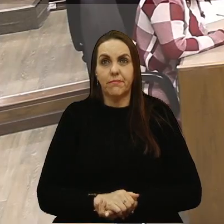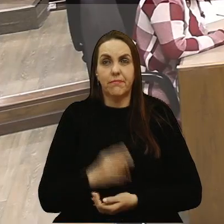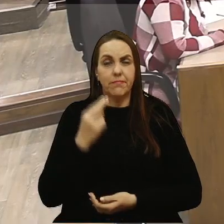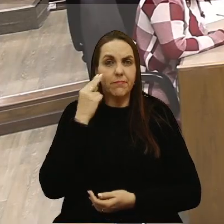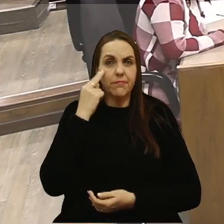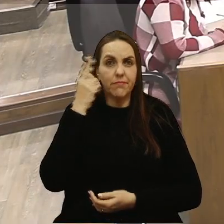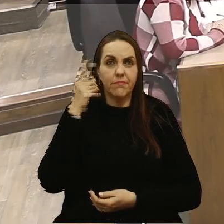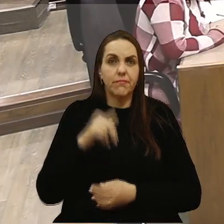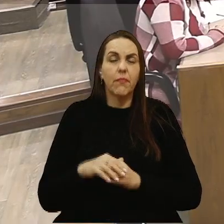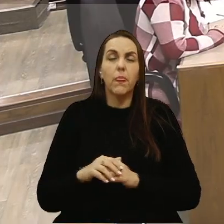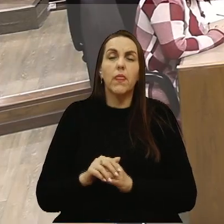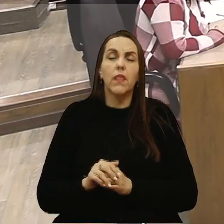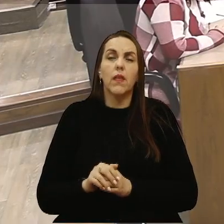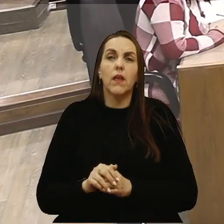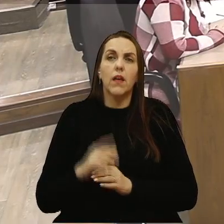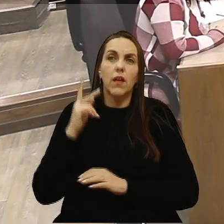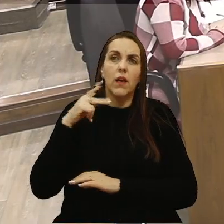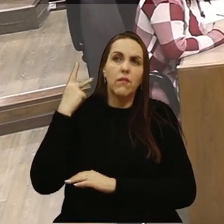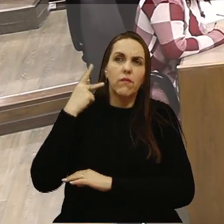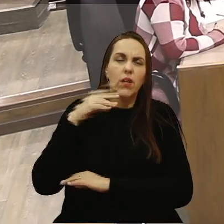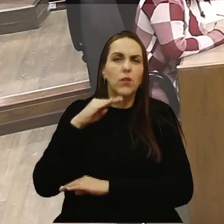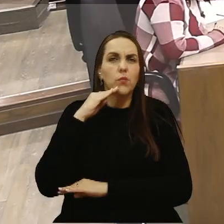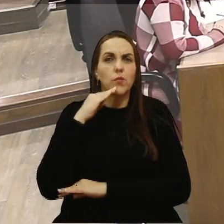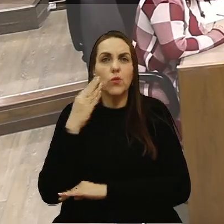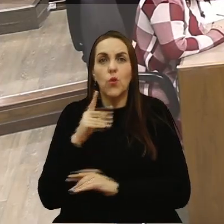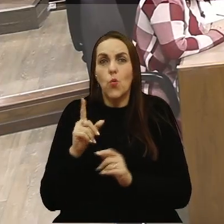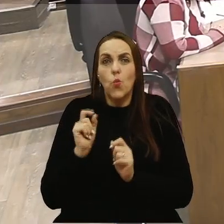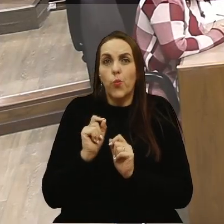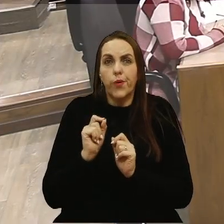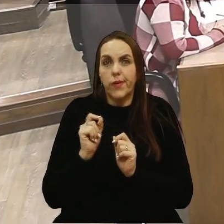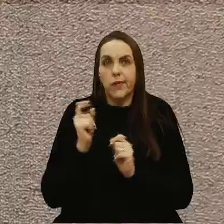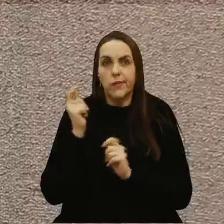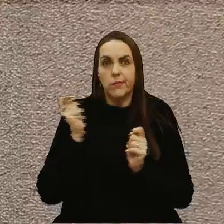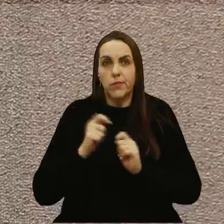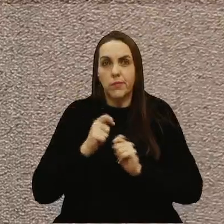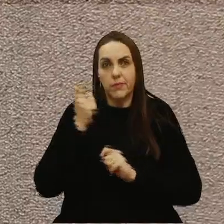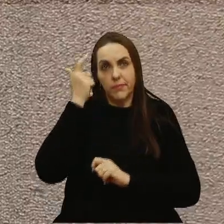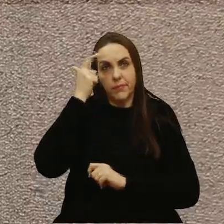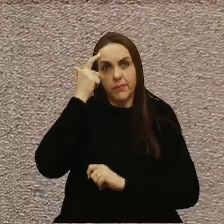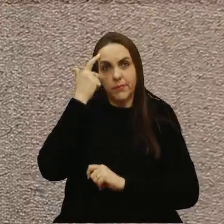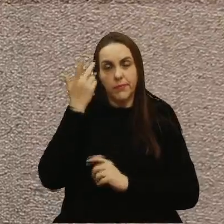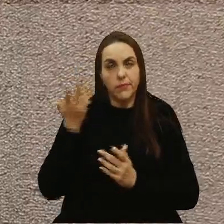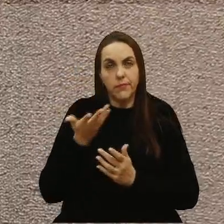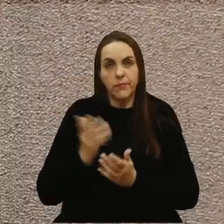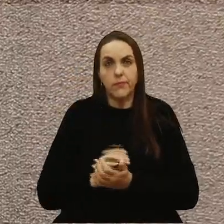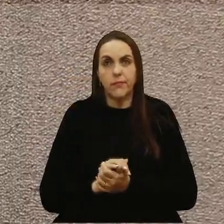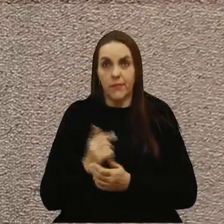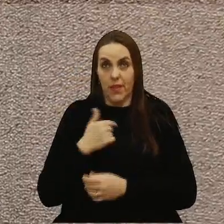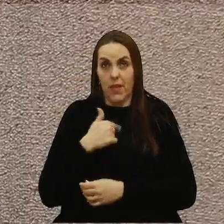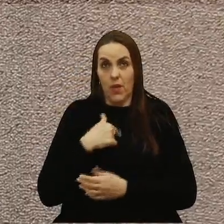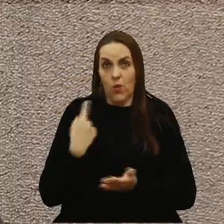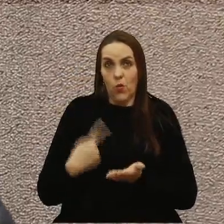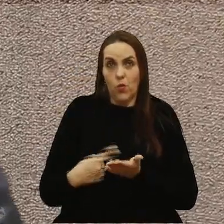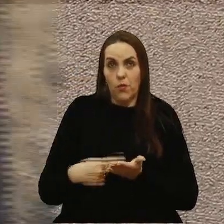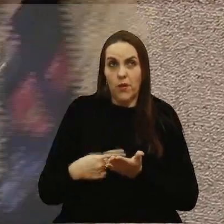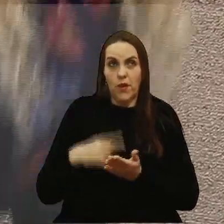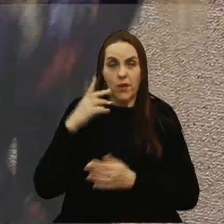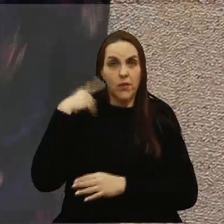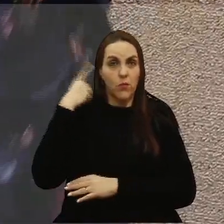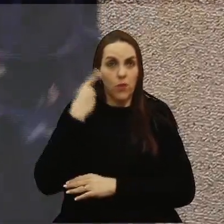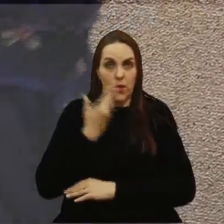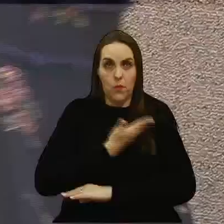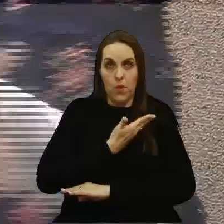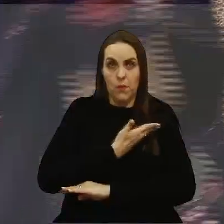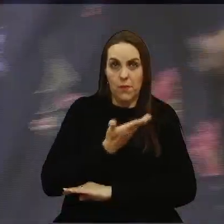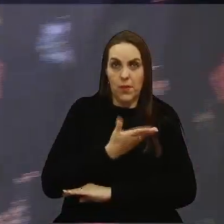que o senhor, o que a gente poderia pensar na questão que eu combinei com um deputado amigo meu